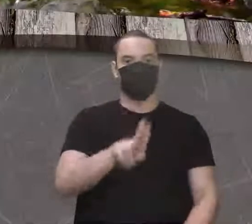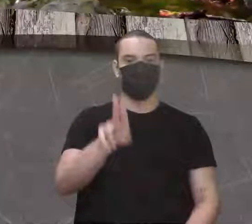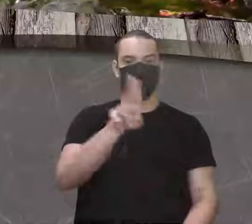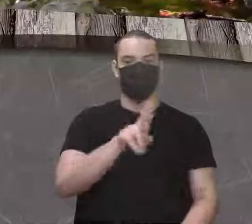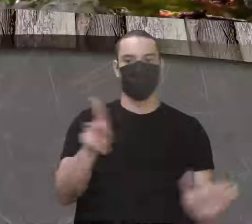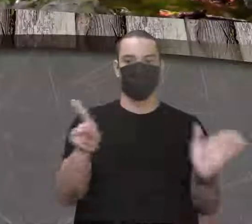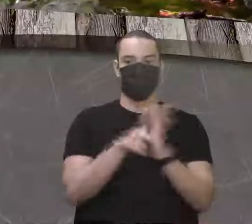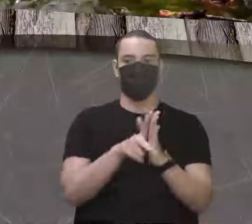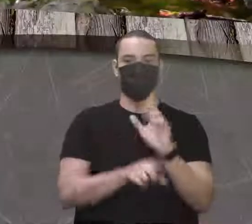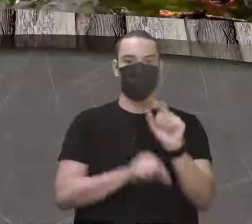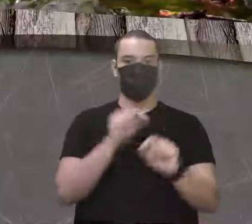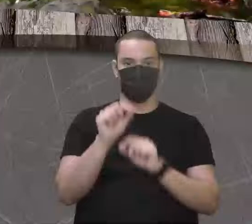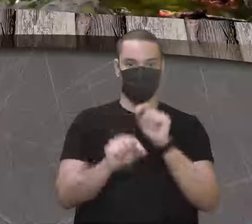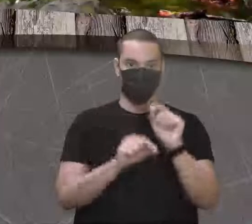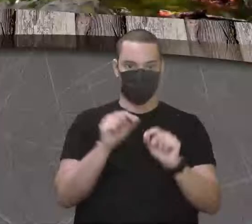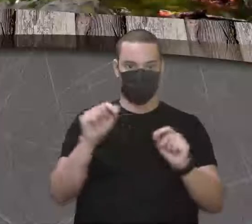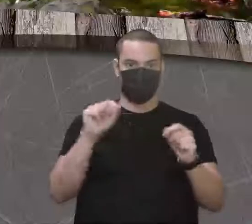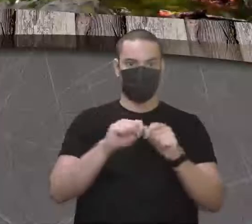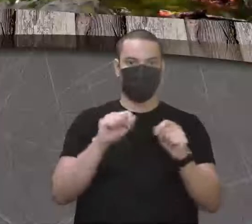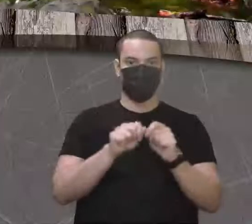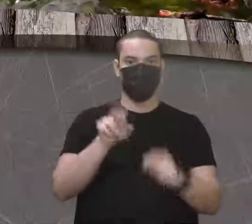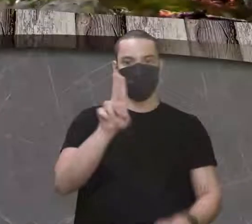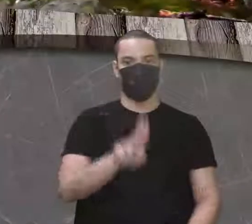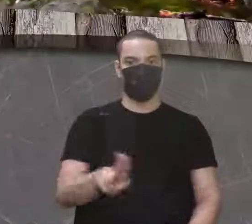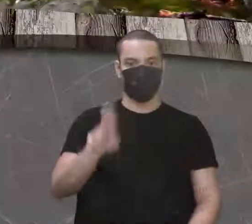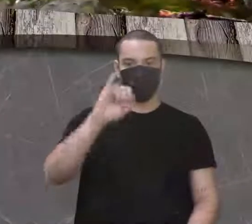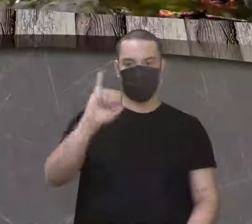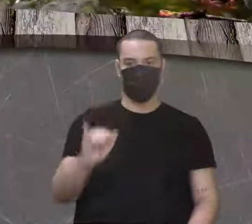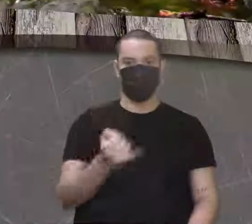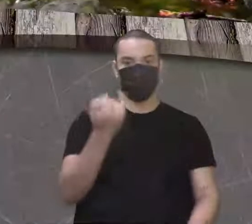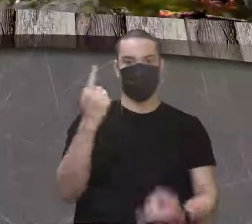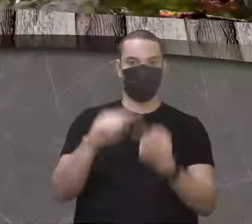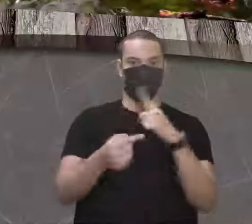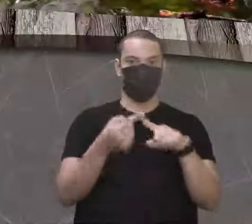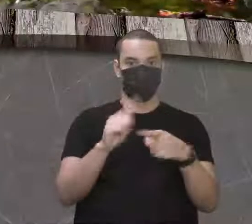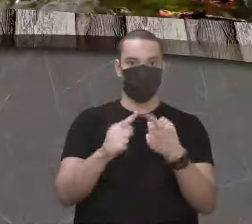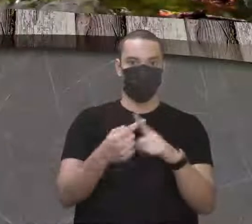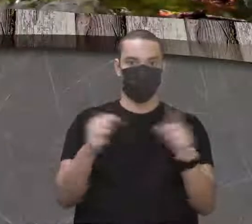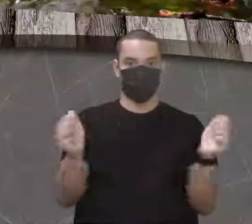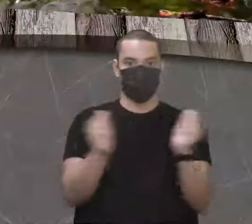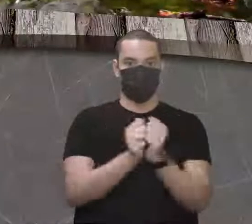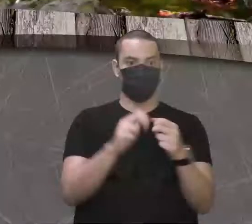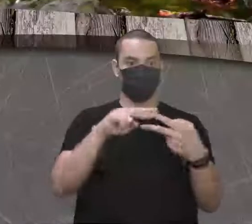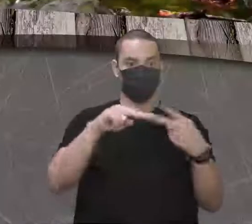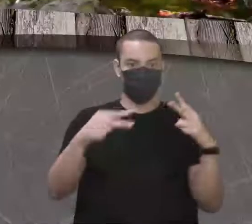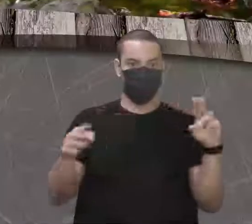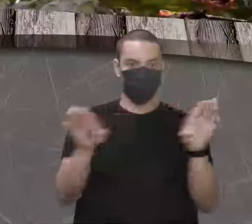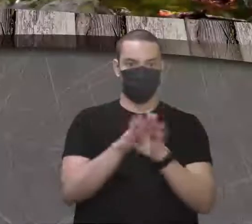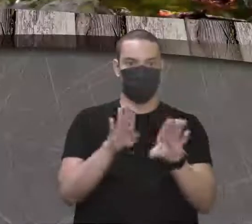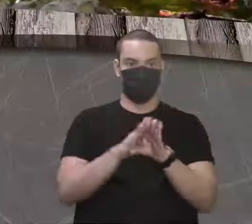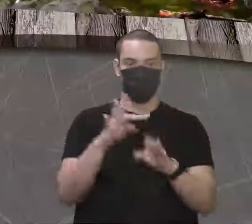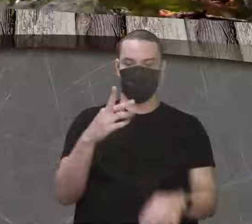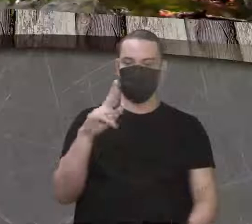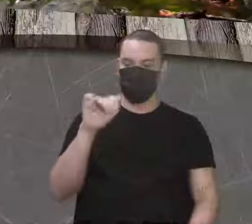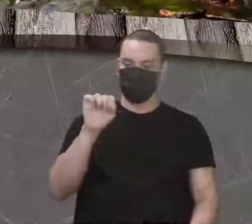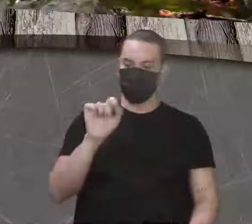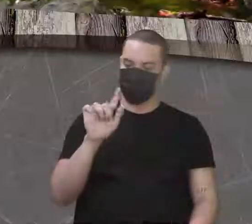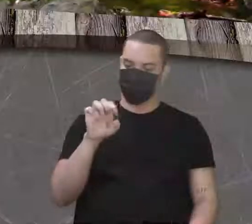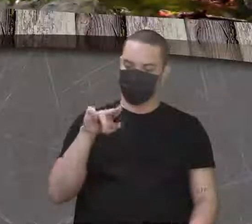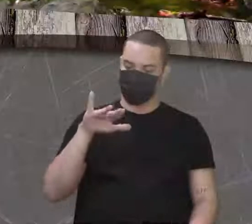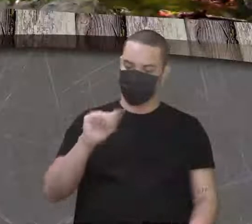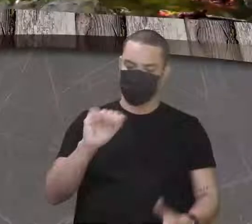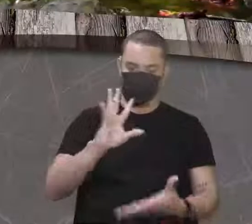então, para a utilização de recombinação gênica, para a transgenia, isso